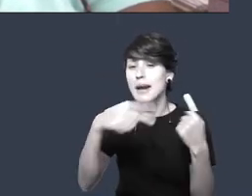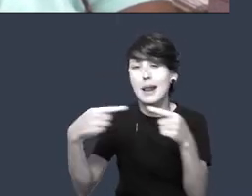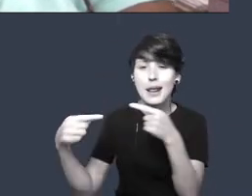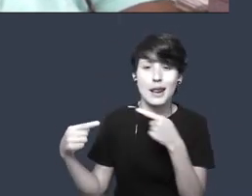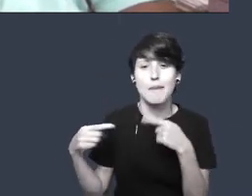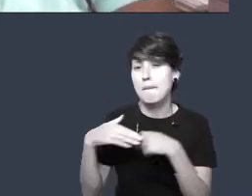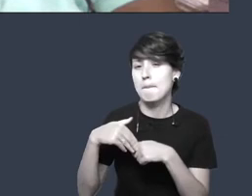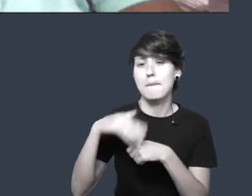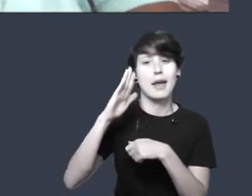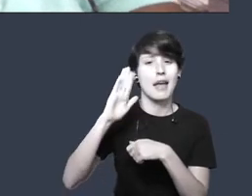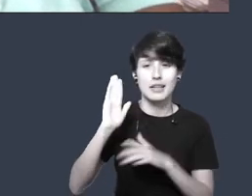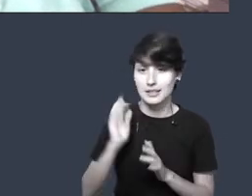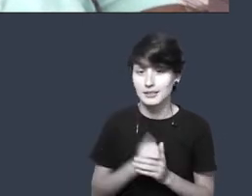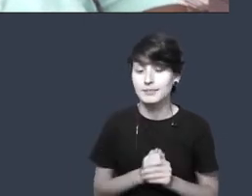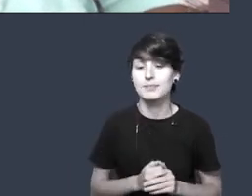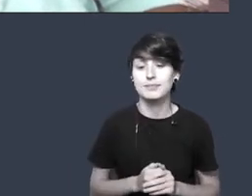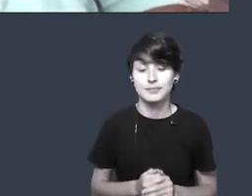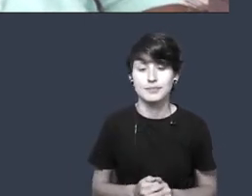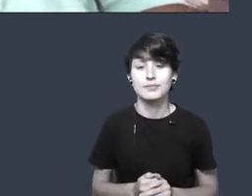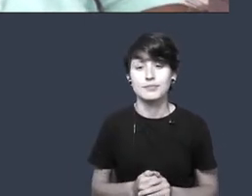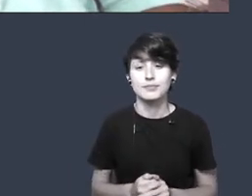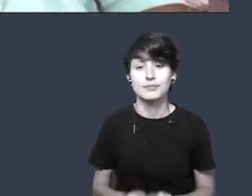debatido.